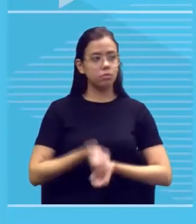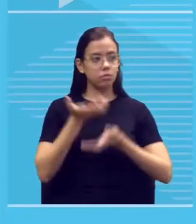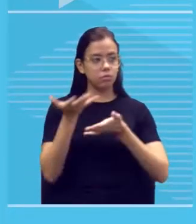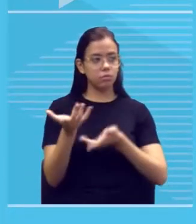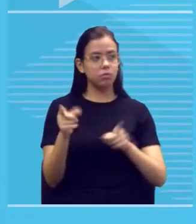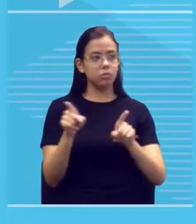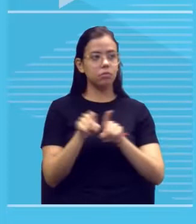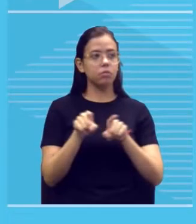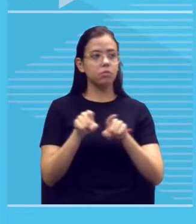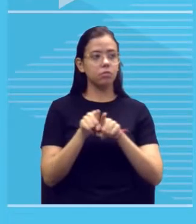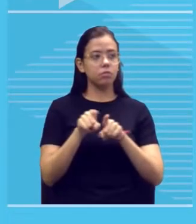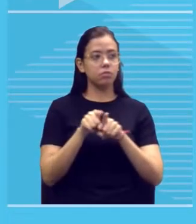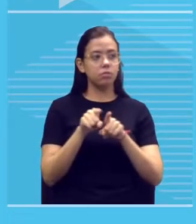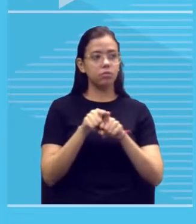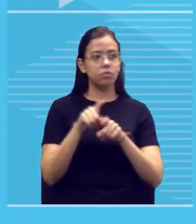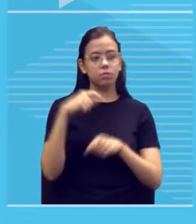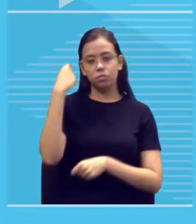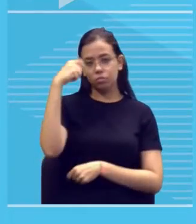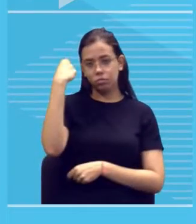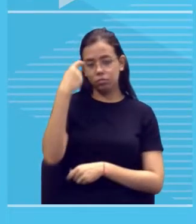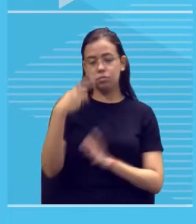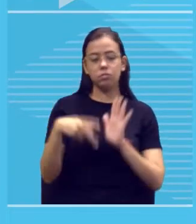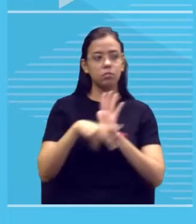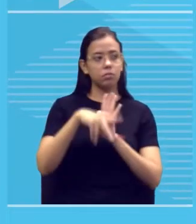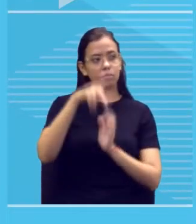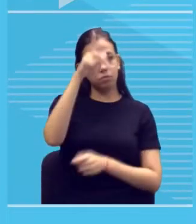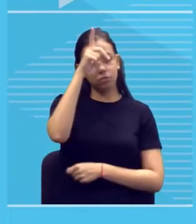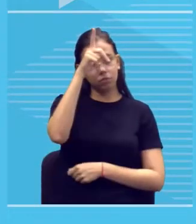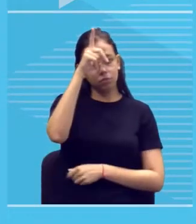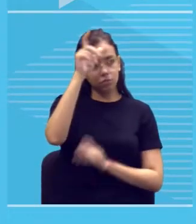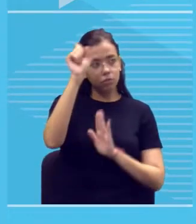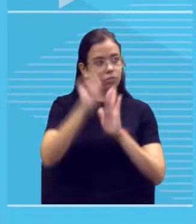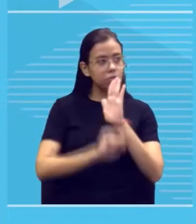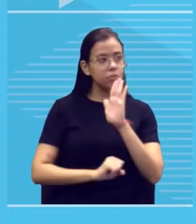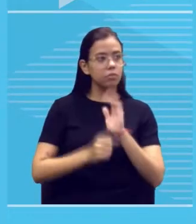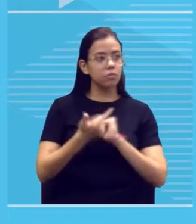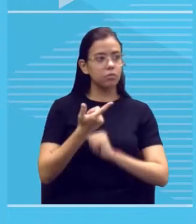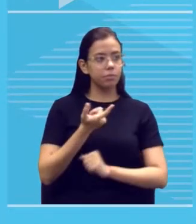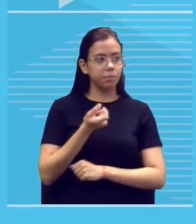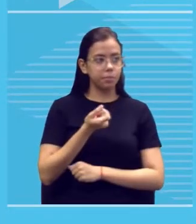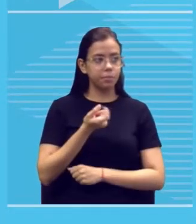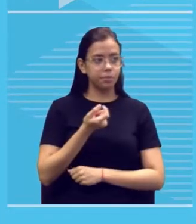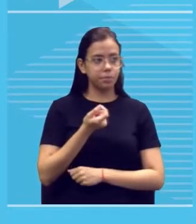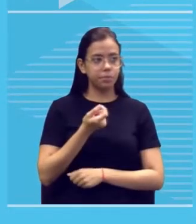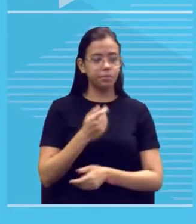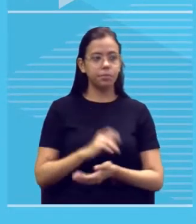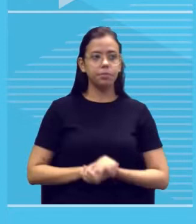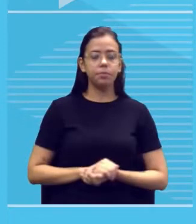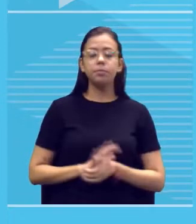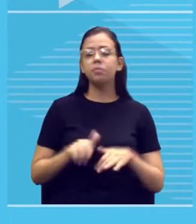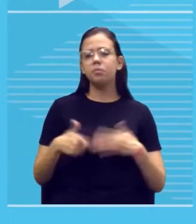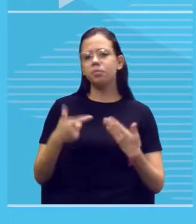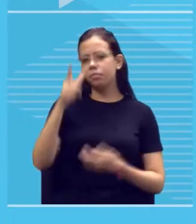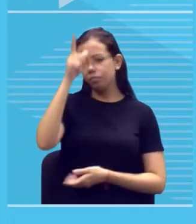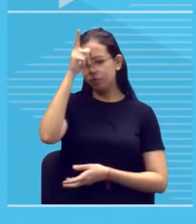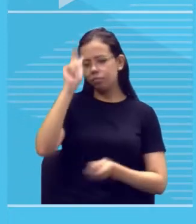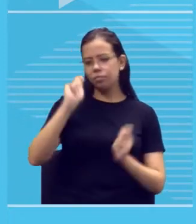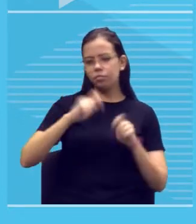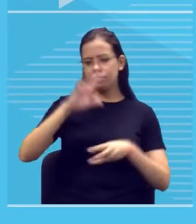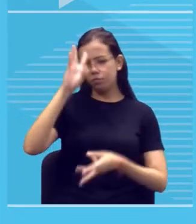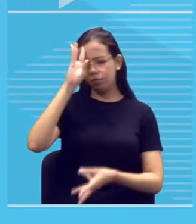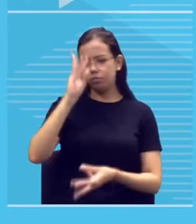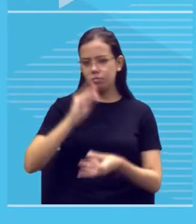e em Senador alemão do século 20 então por ser alemão a gente entende melhor aí